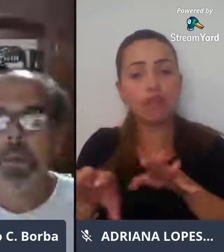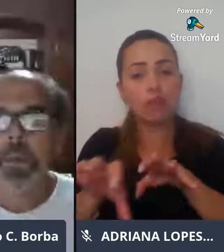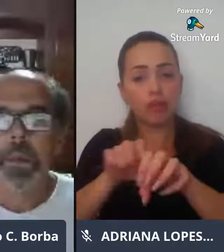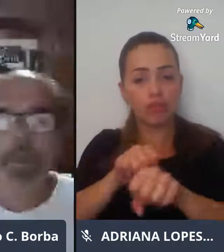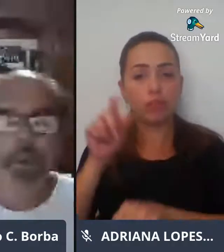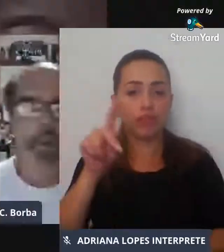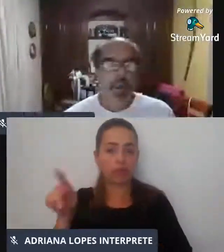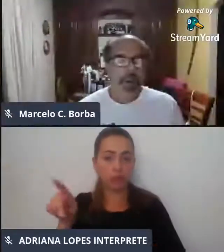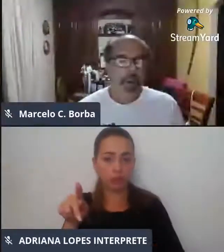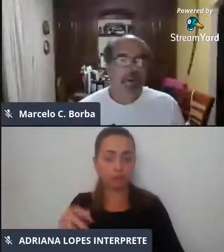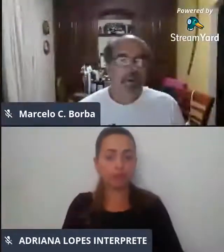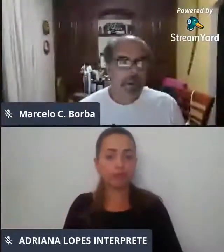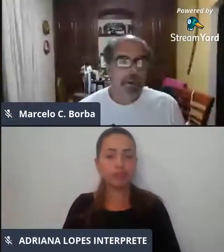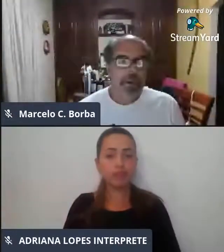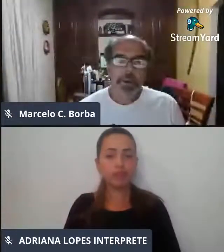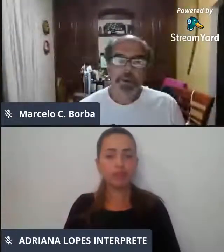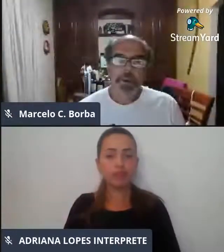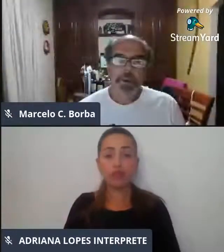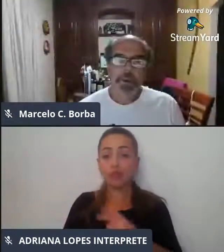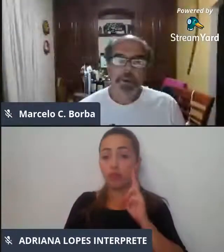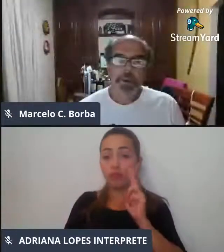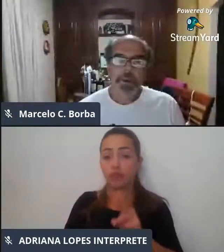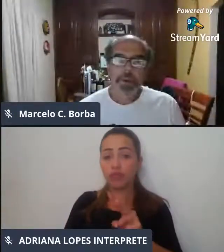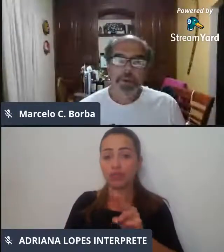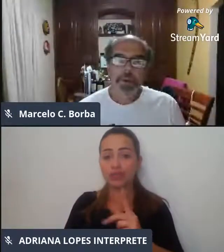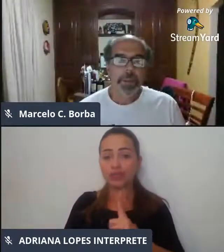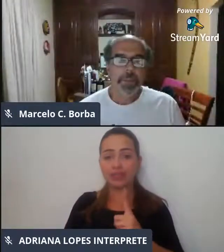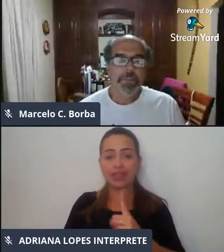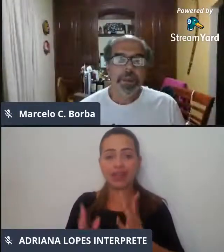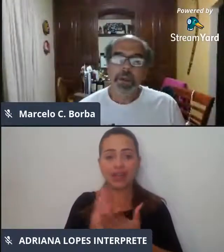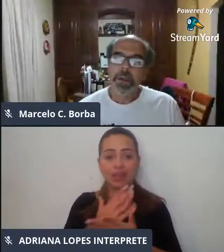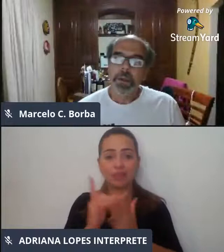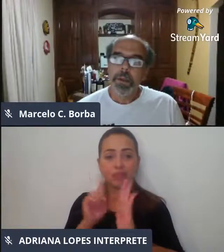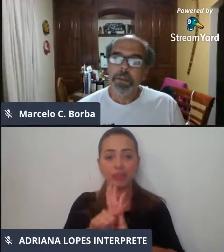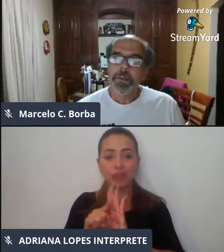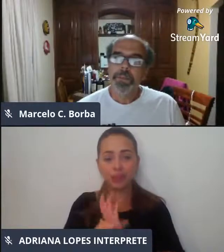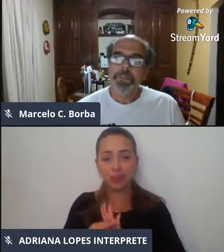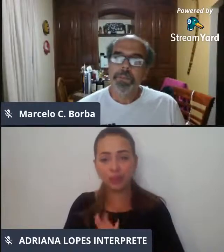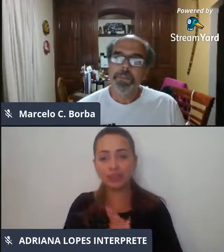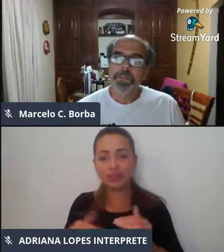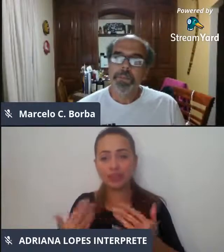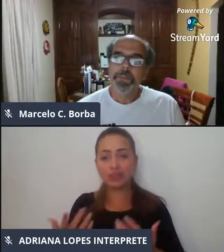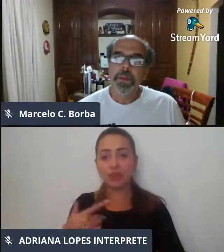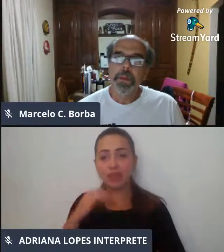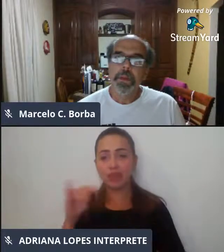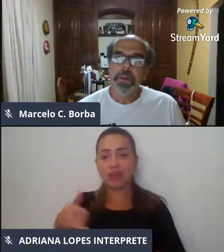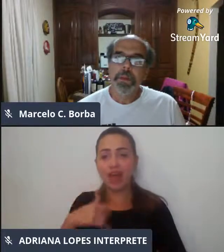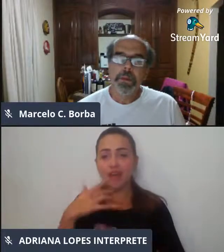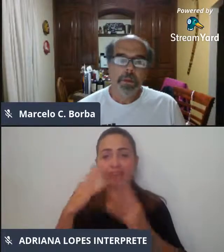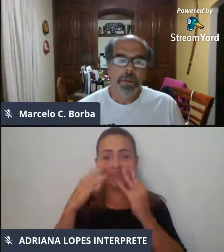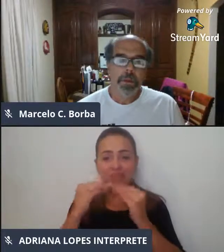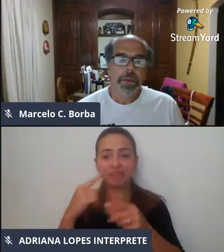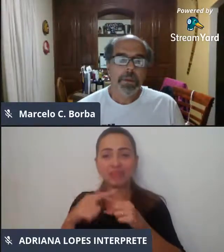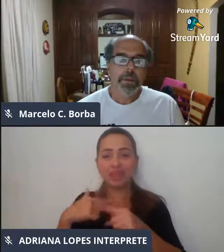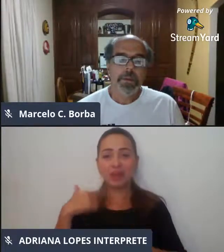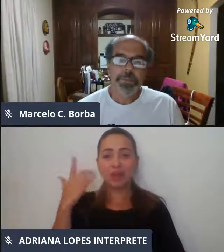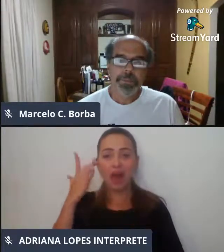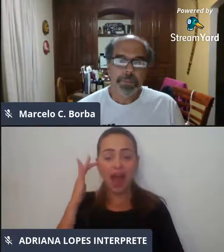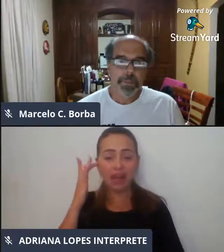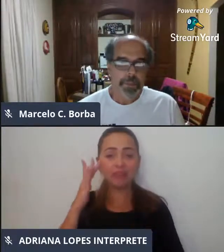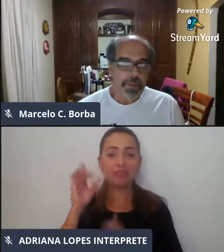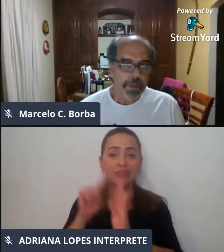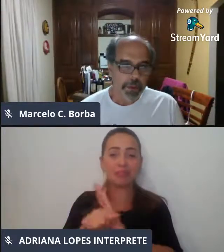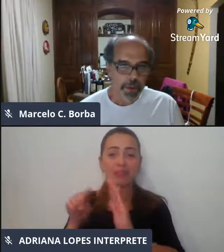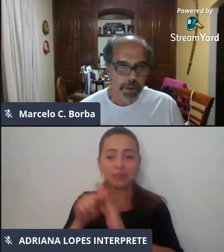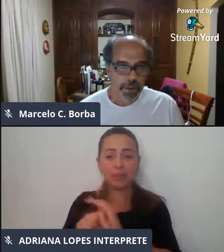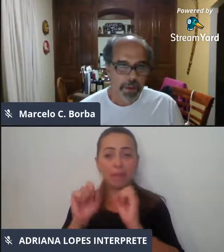professores. Eu estou vendo que estão nos avisando que tem algumas perguntas, então eu vou parar de falar porque eu acho que as perguntas podem